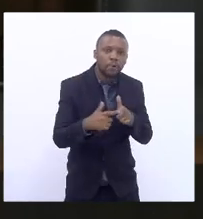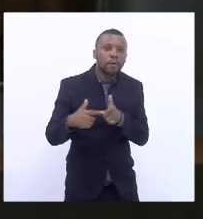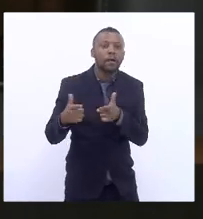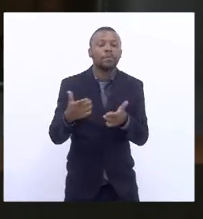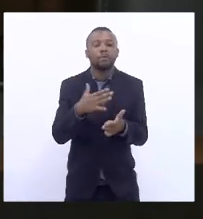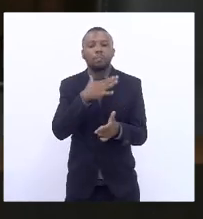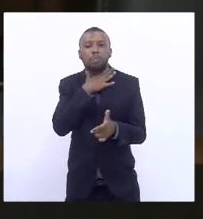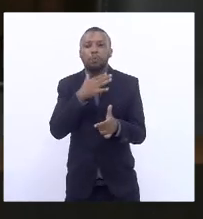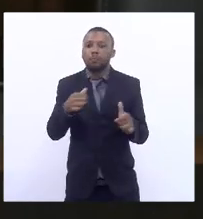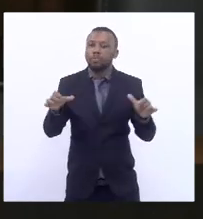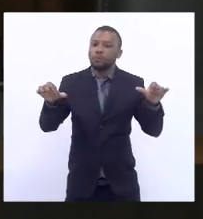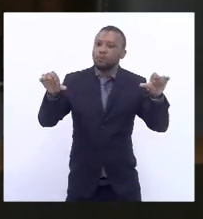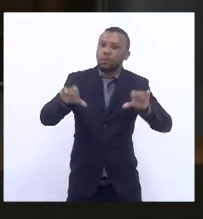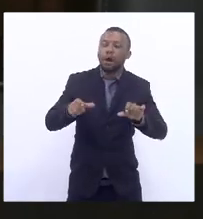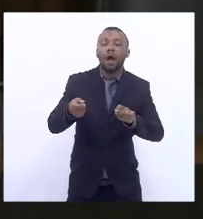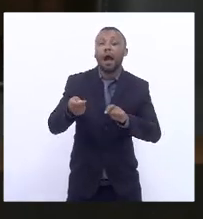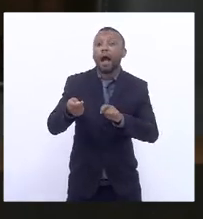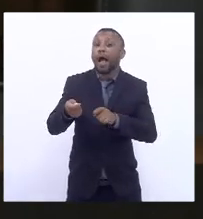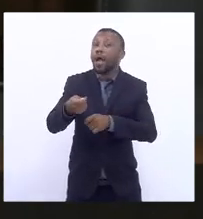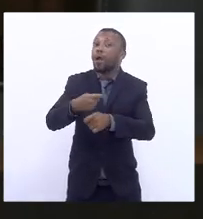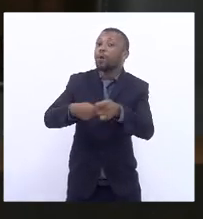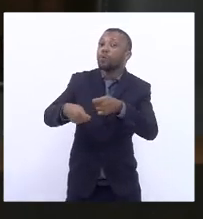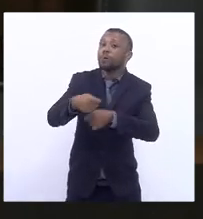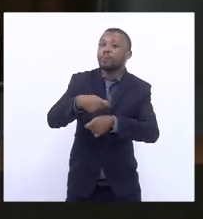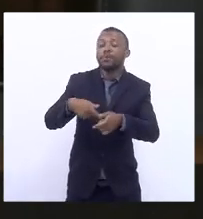falida economia de mercado.